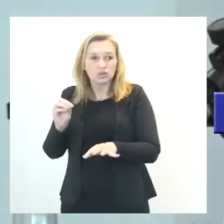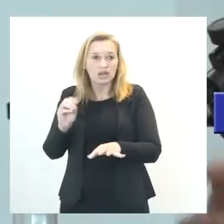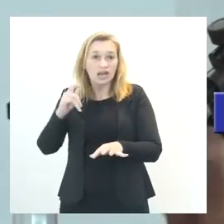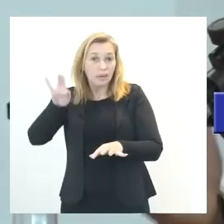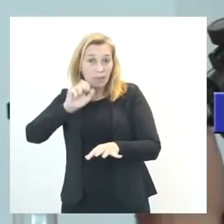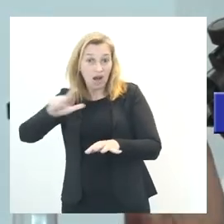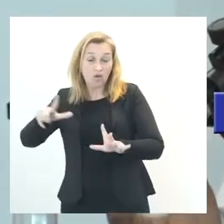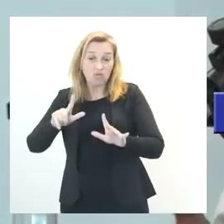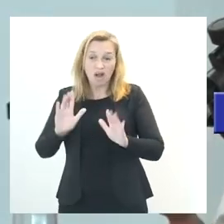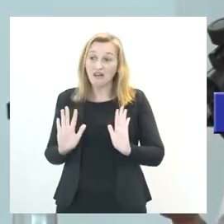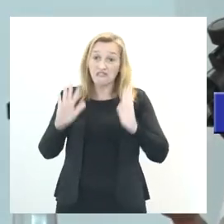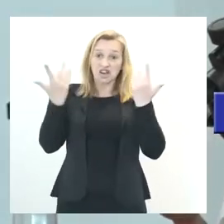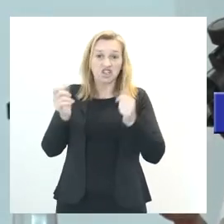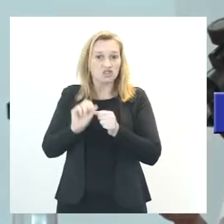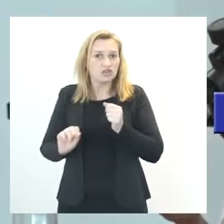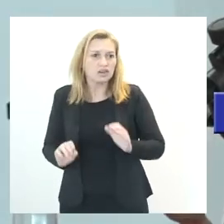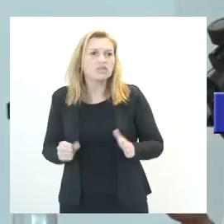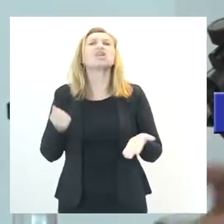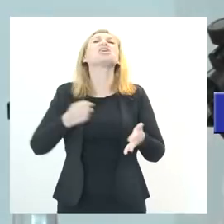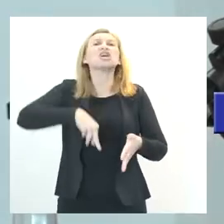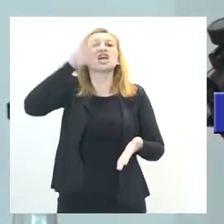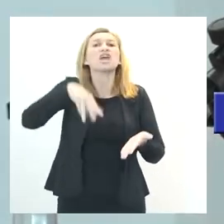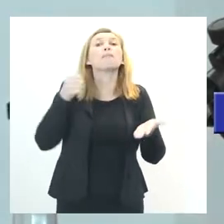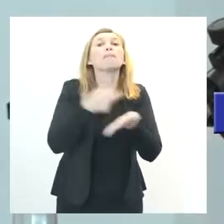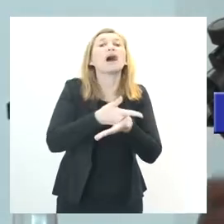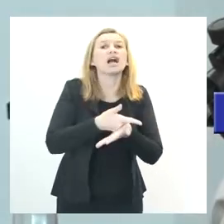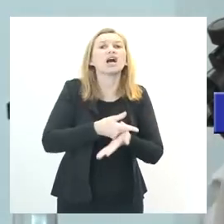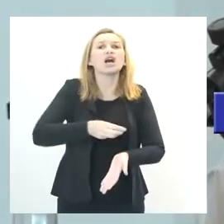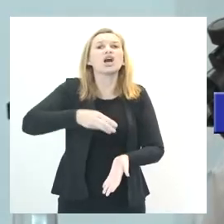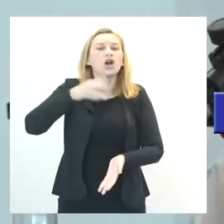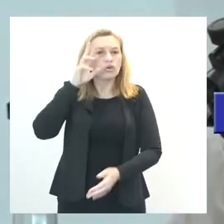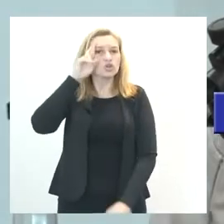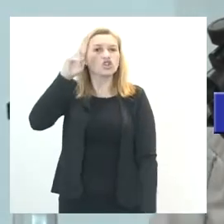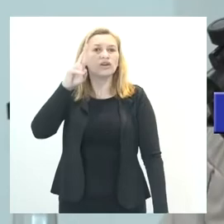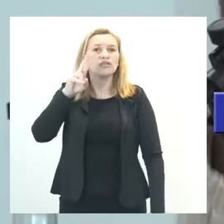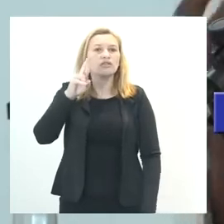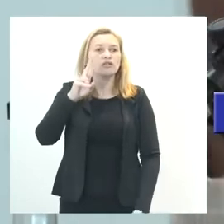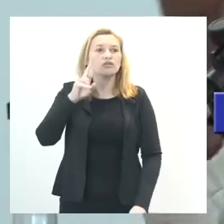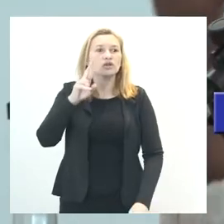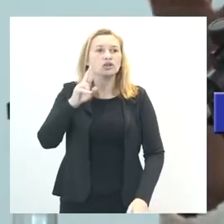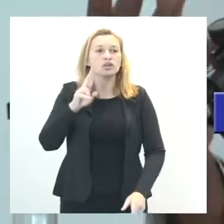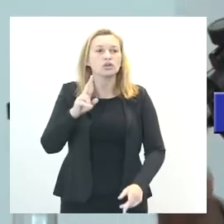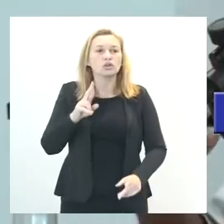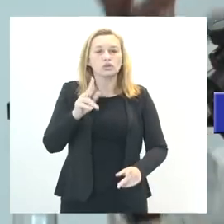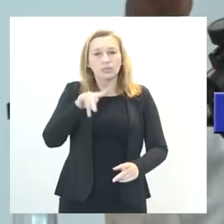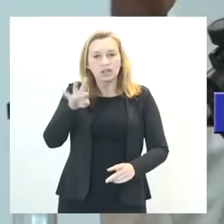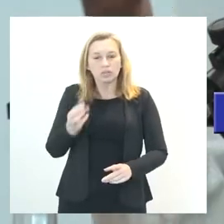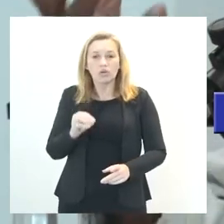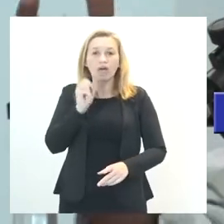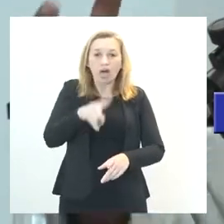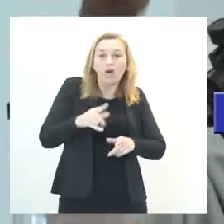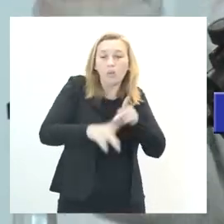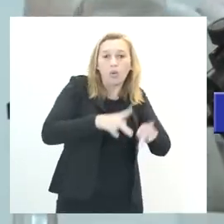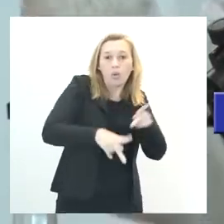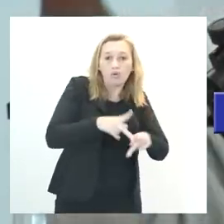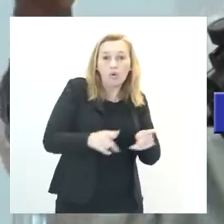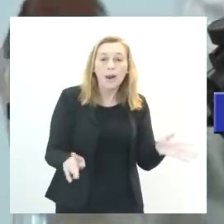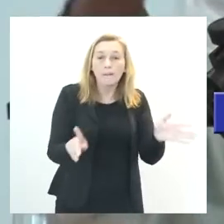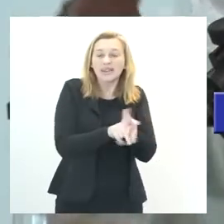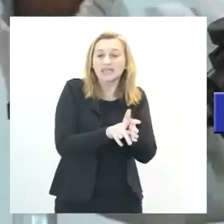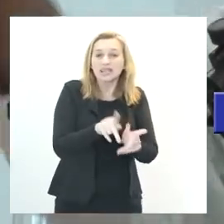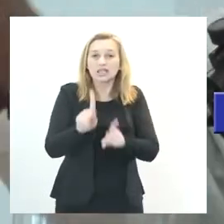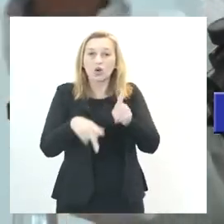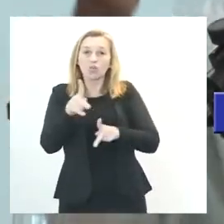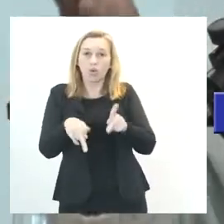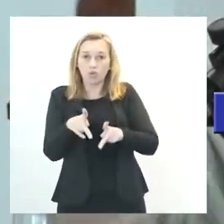e quem tá pagando por isso é o dono do patrimônio que o povo tem um serviço público patrimônio público pertence ao